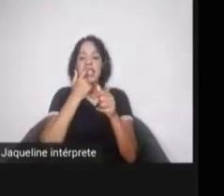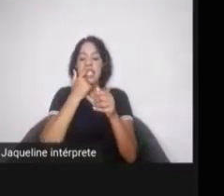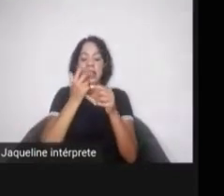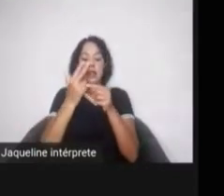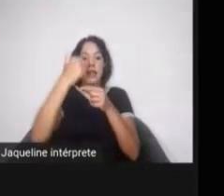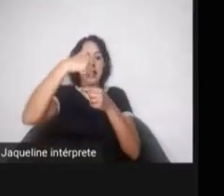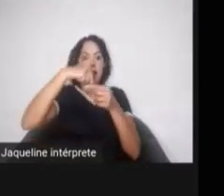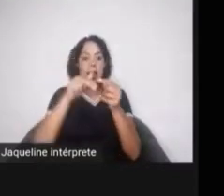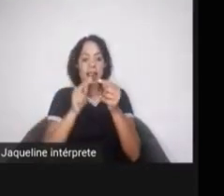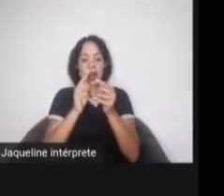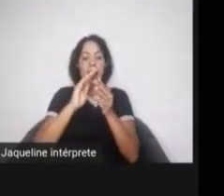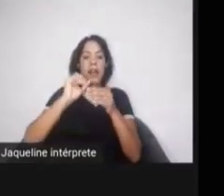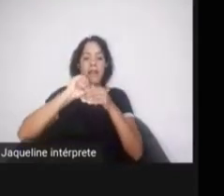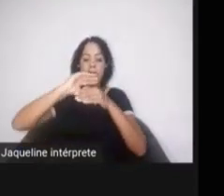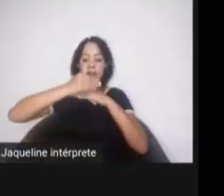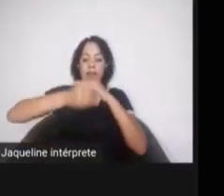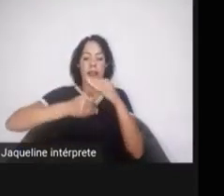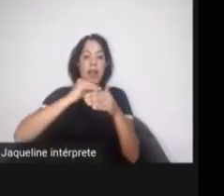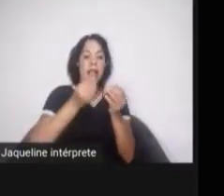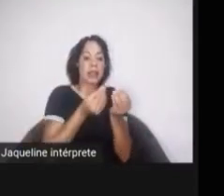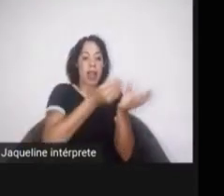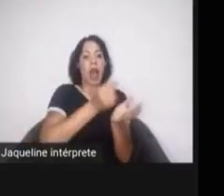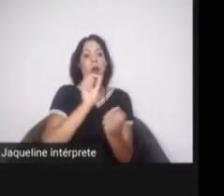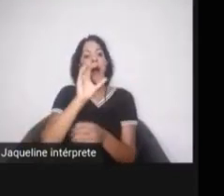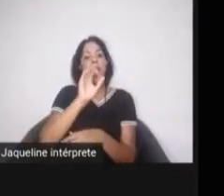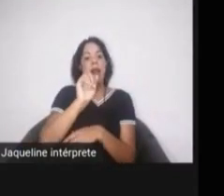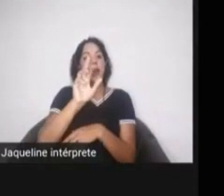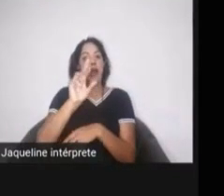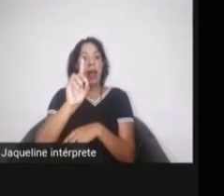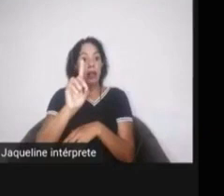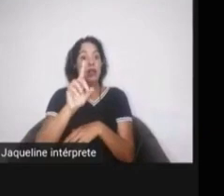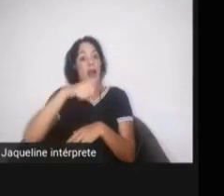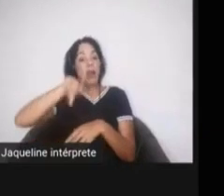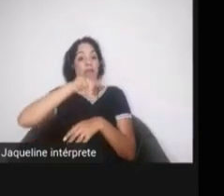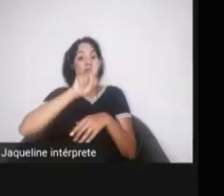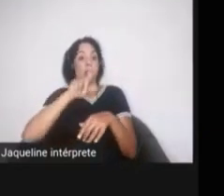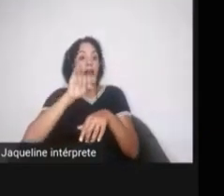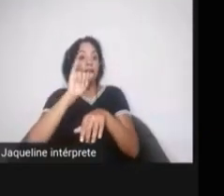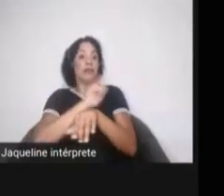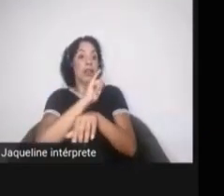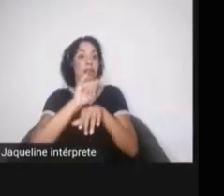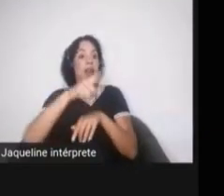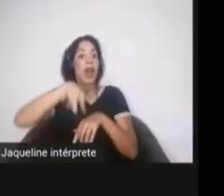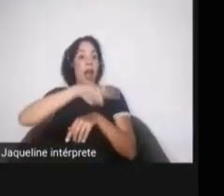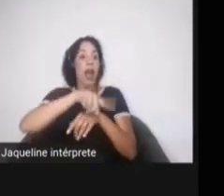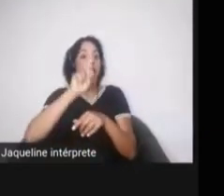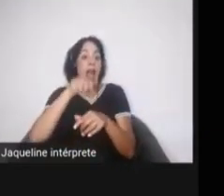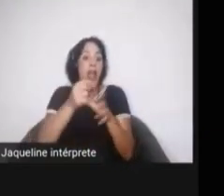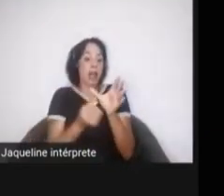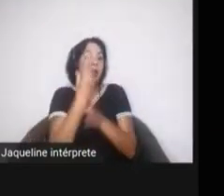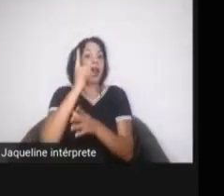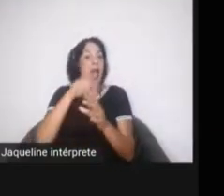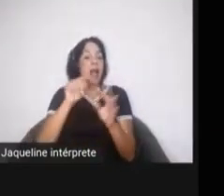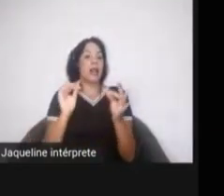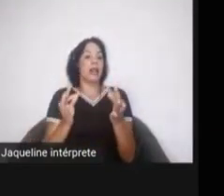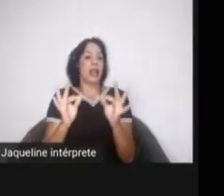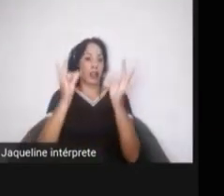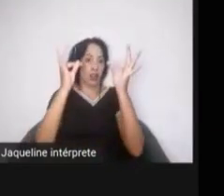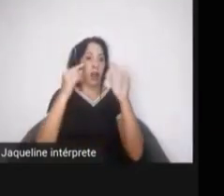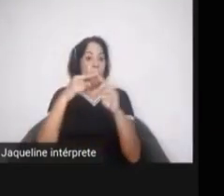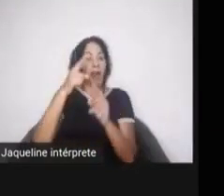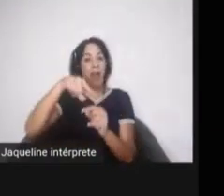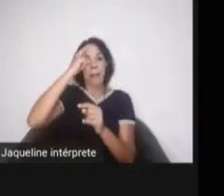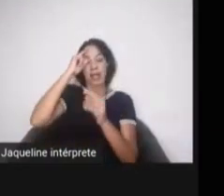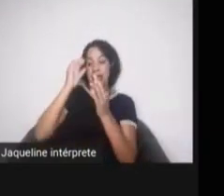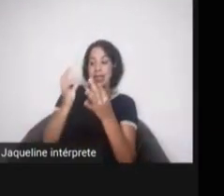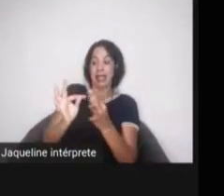como material de comunicação alternativo, nós estamos realizando uma tecnologia. A gente, às vezes, imagina que a tecnologia,